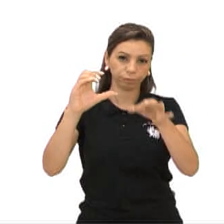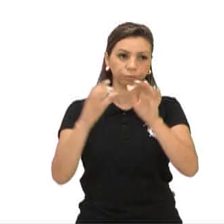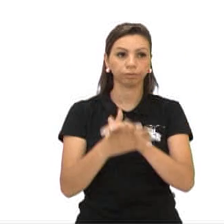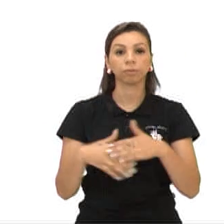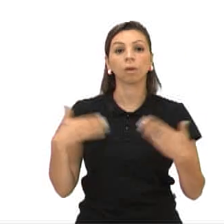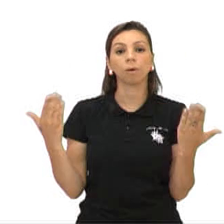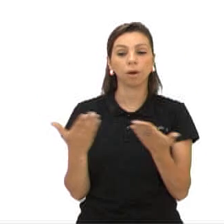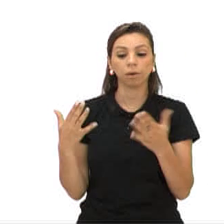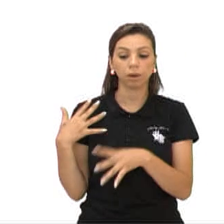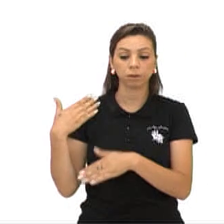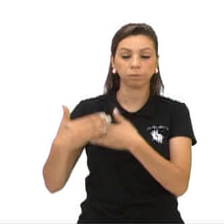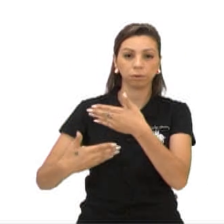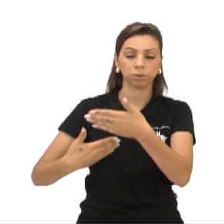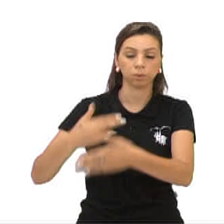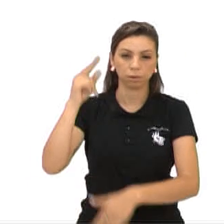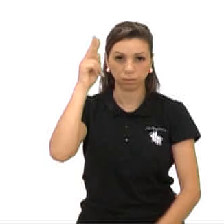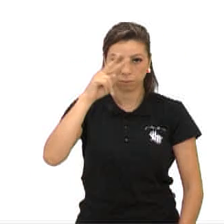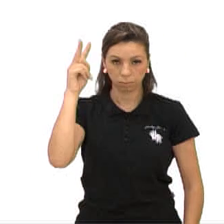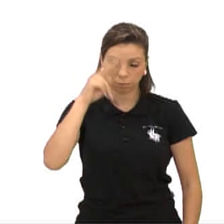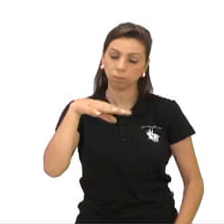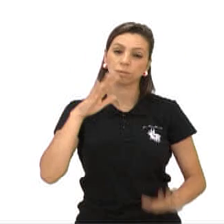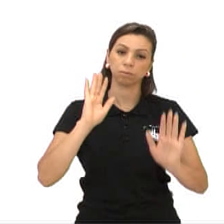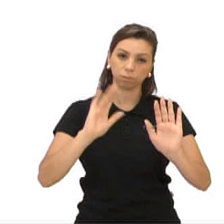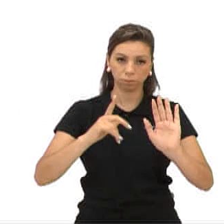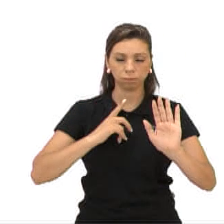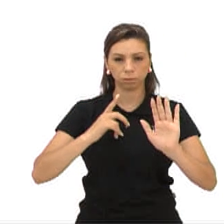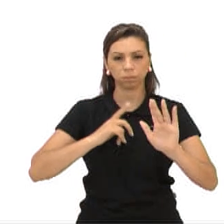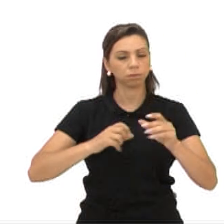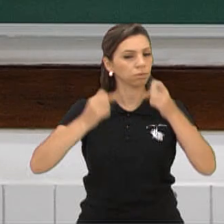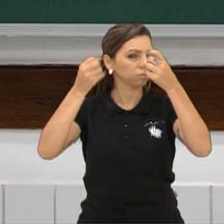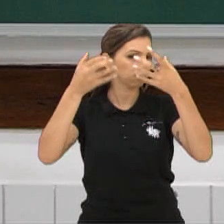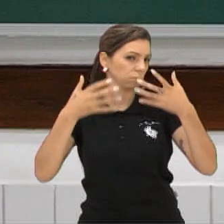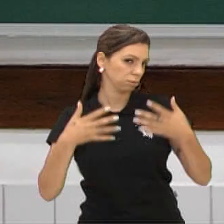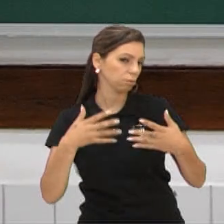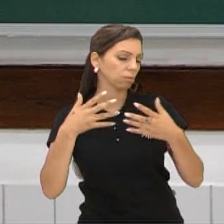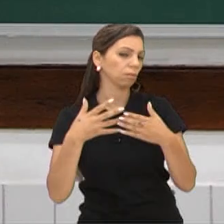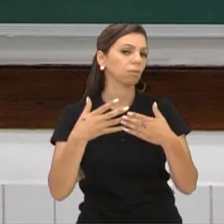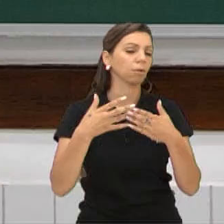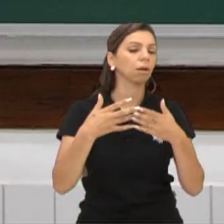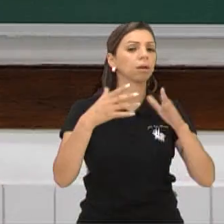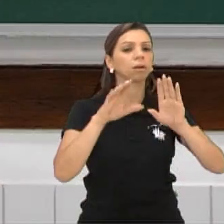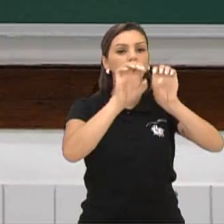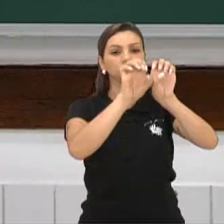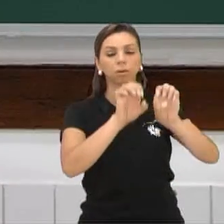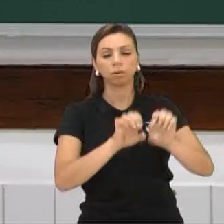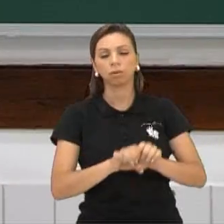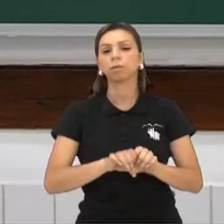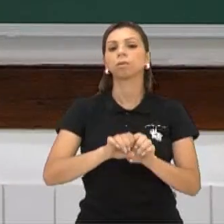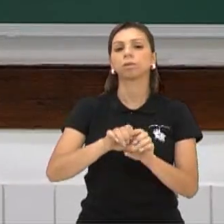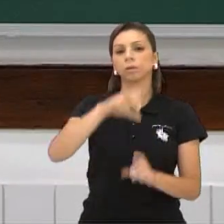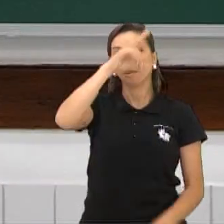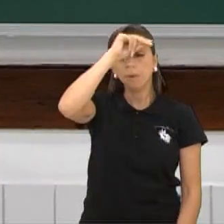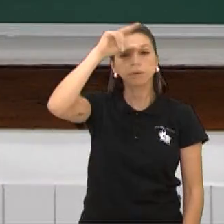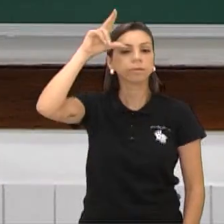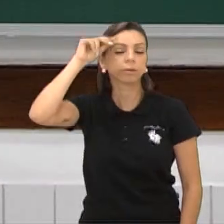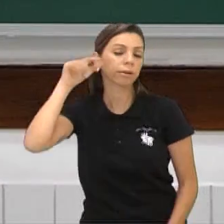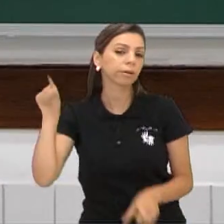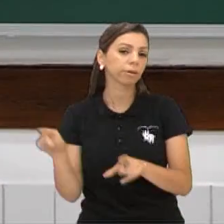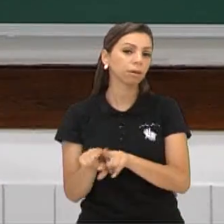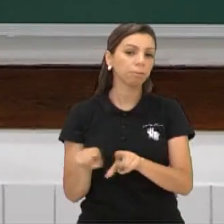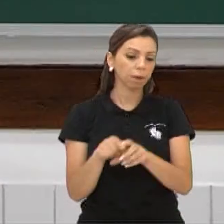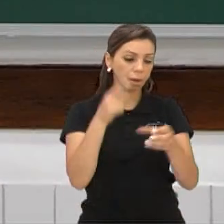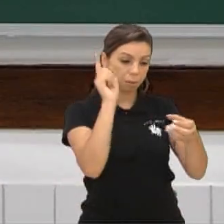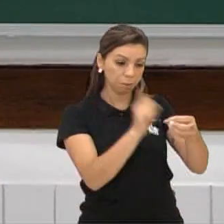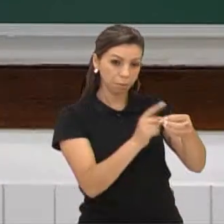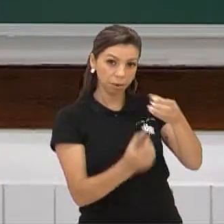evolução histórica. Então, nós verificamos que dentro da estruturação, tanto de municípios quanto questão urbana